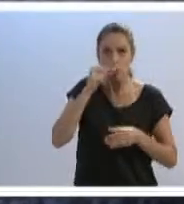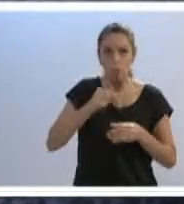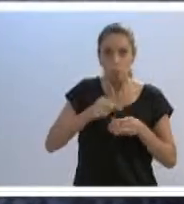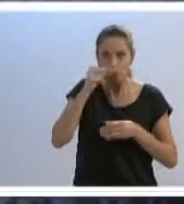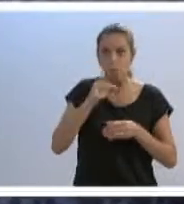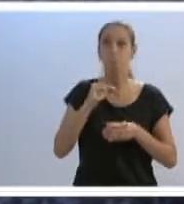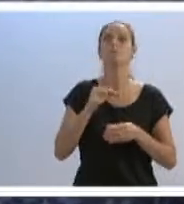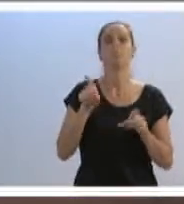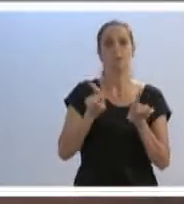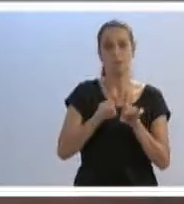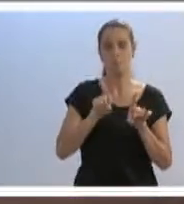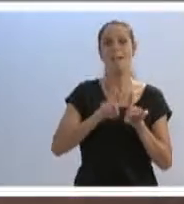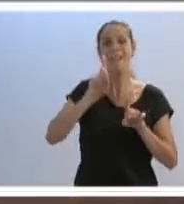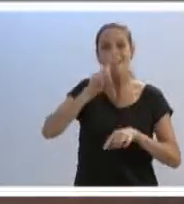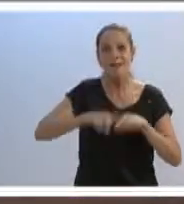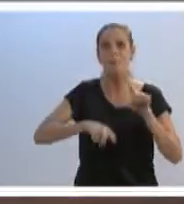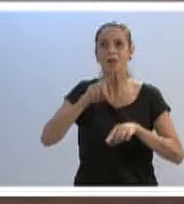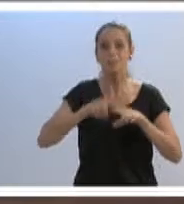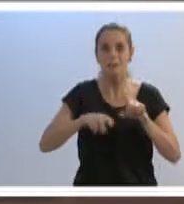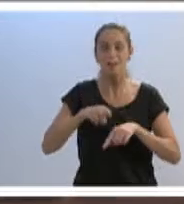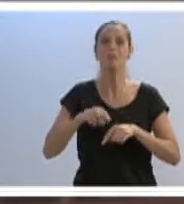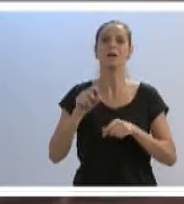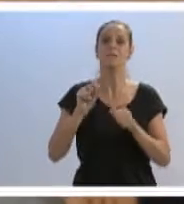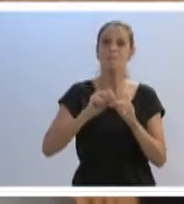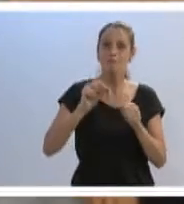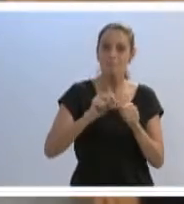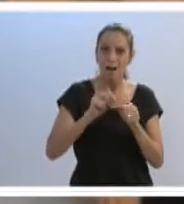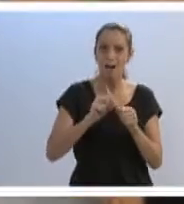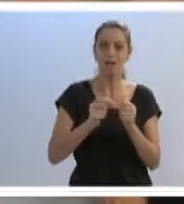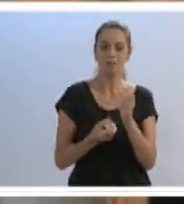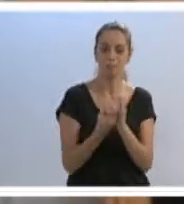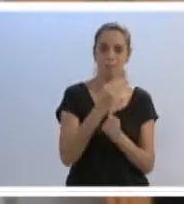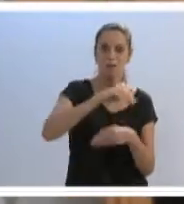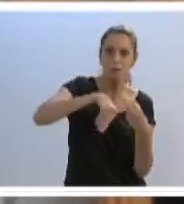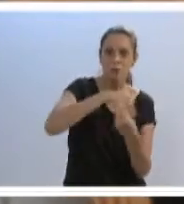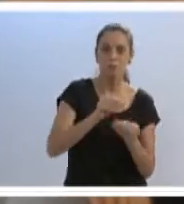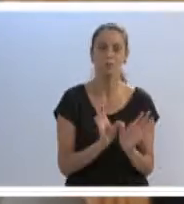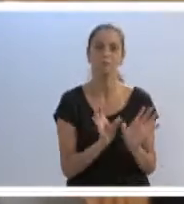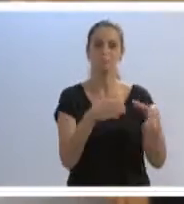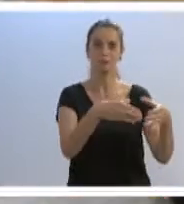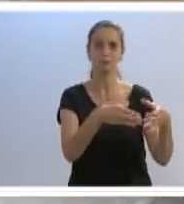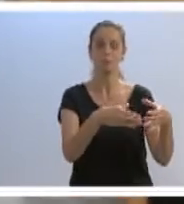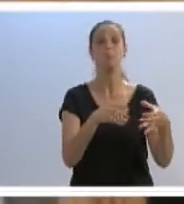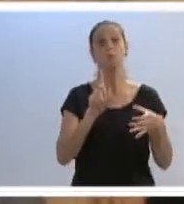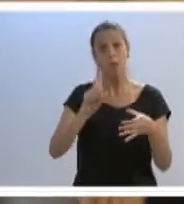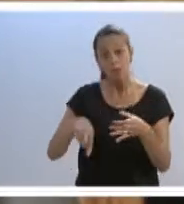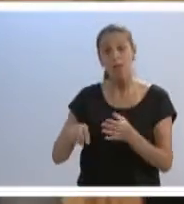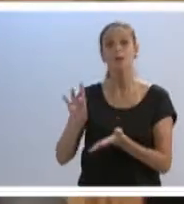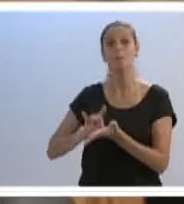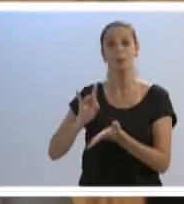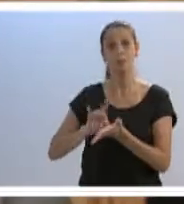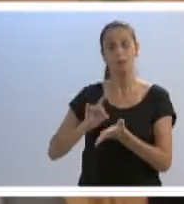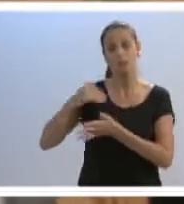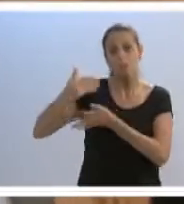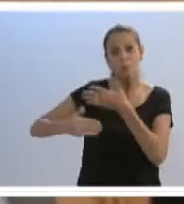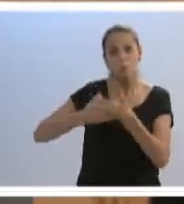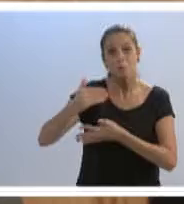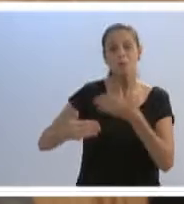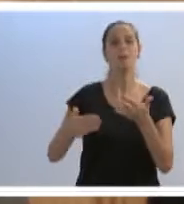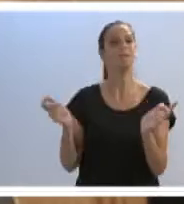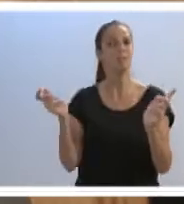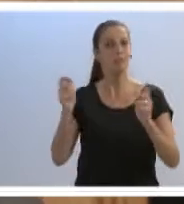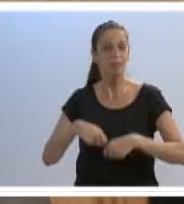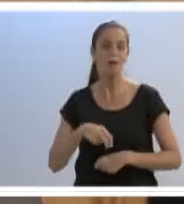fazem parte do material de produção das tigelas. No nosso processo se torna viável, se torna muito mais acessível para, às